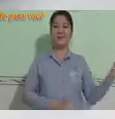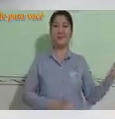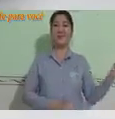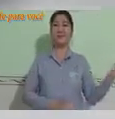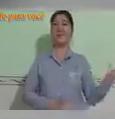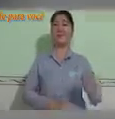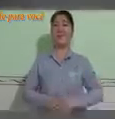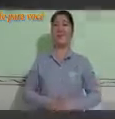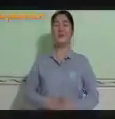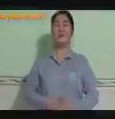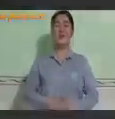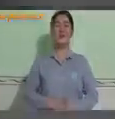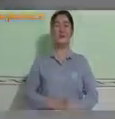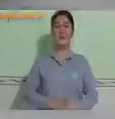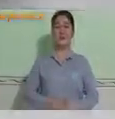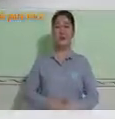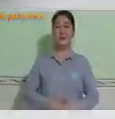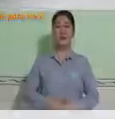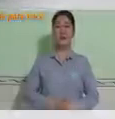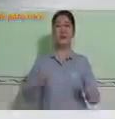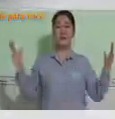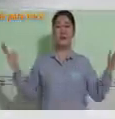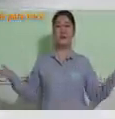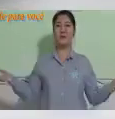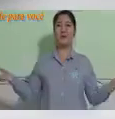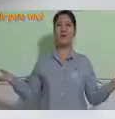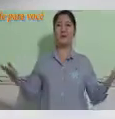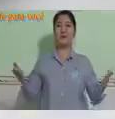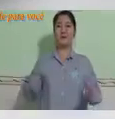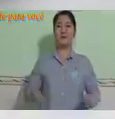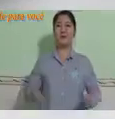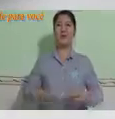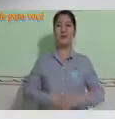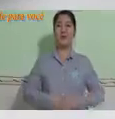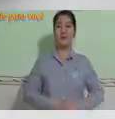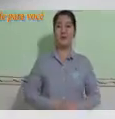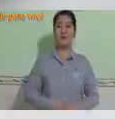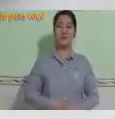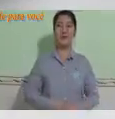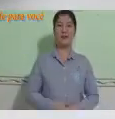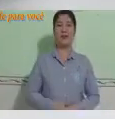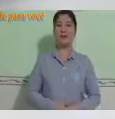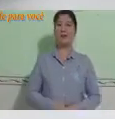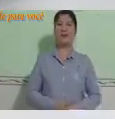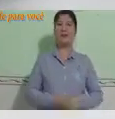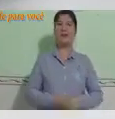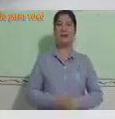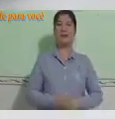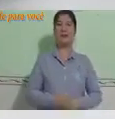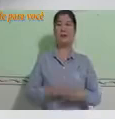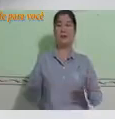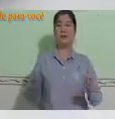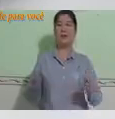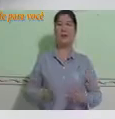manter a densidade óssea, vírgula, melhorar o equilíbrio, vírgula, coordenação e mobilidade, vírgula, reduzir o risco de queda, vírgula, e ajudar a